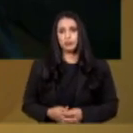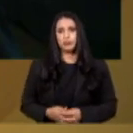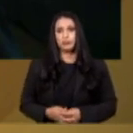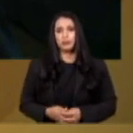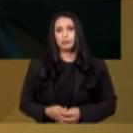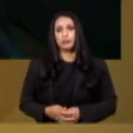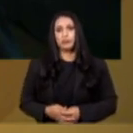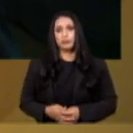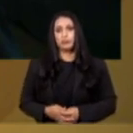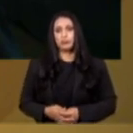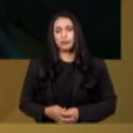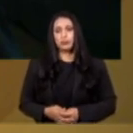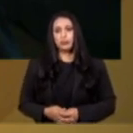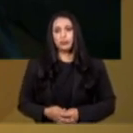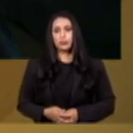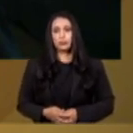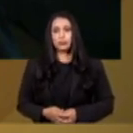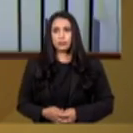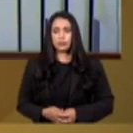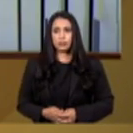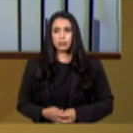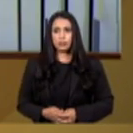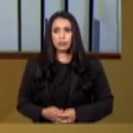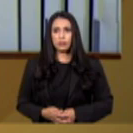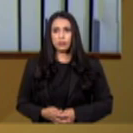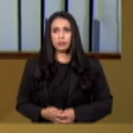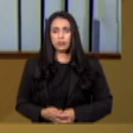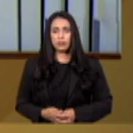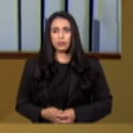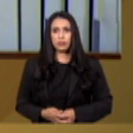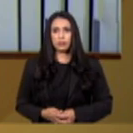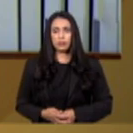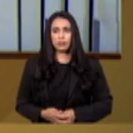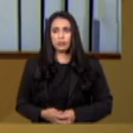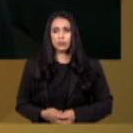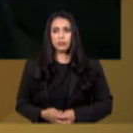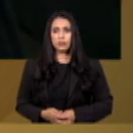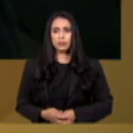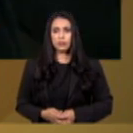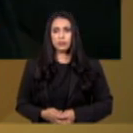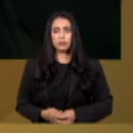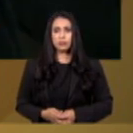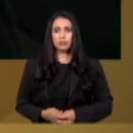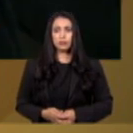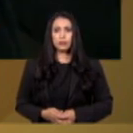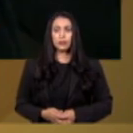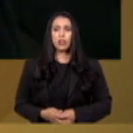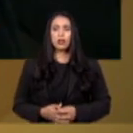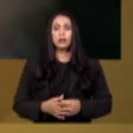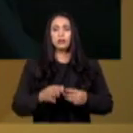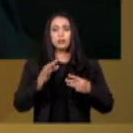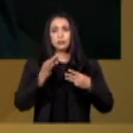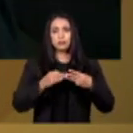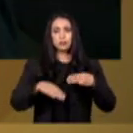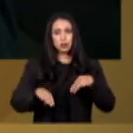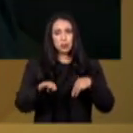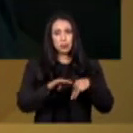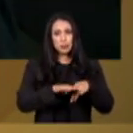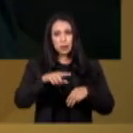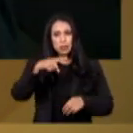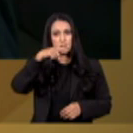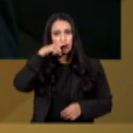goiás e assim assim como o município de são paulo